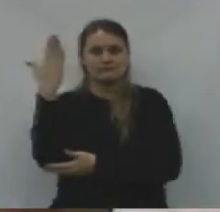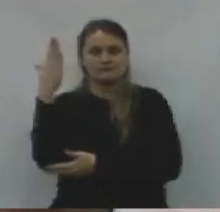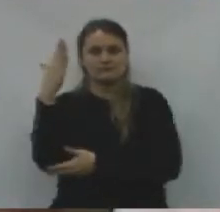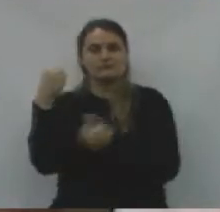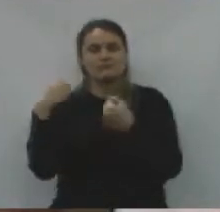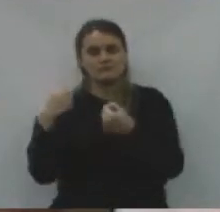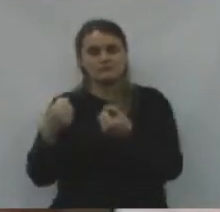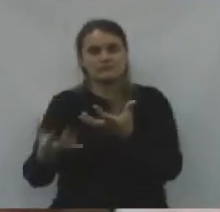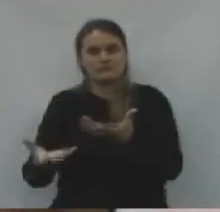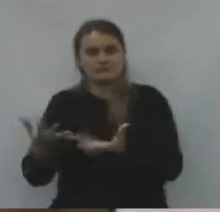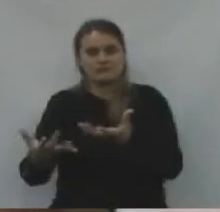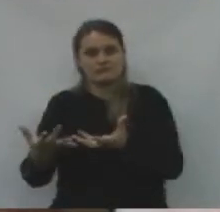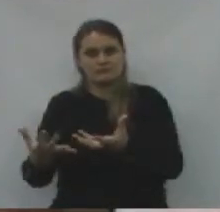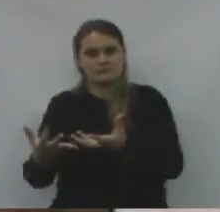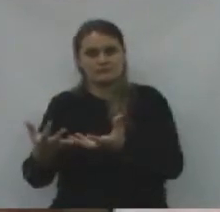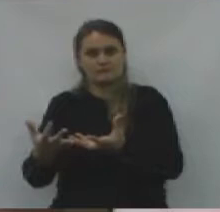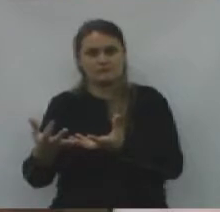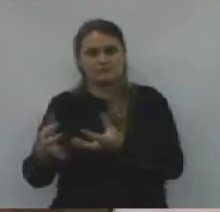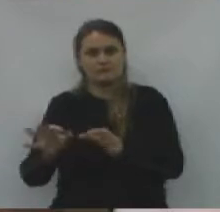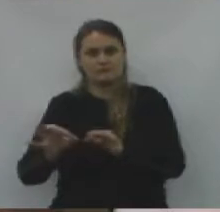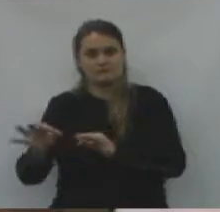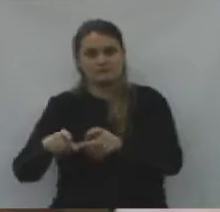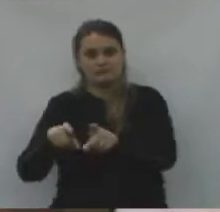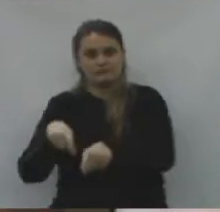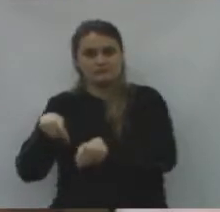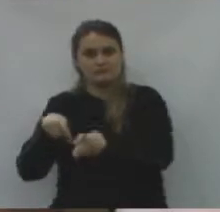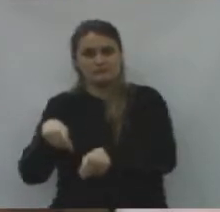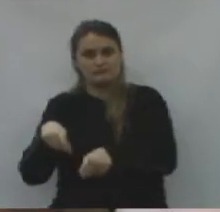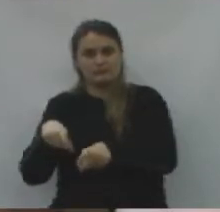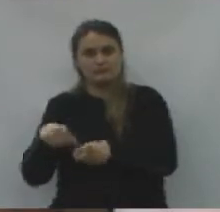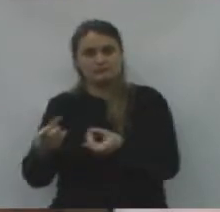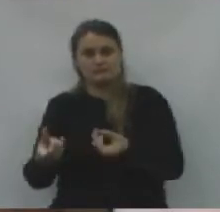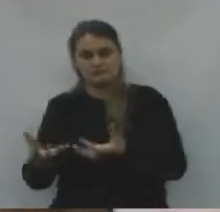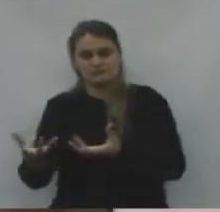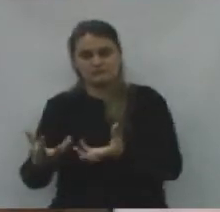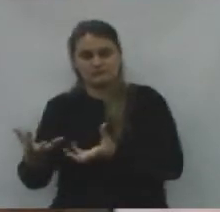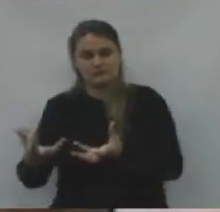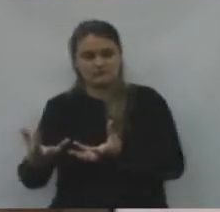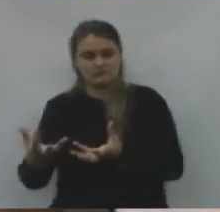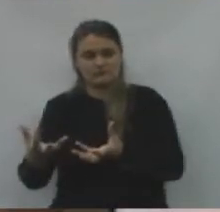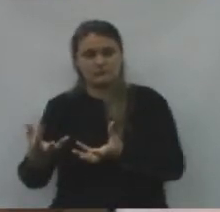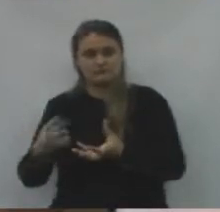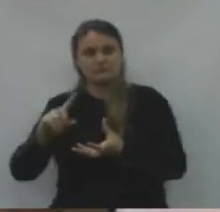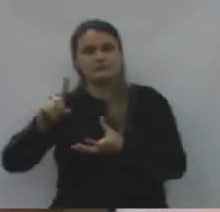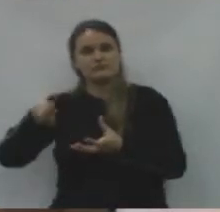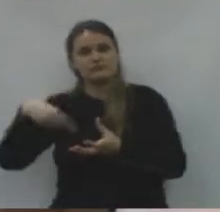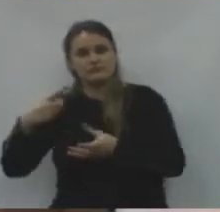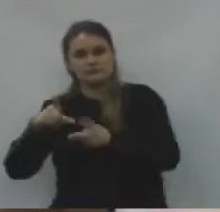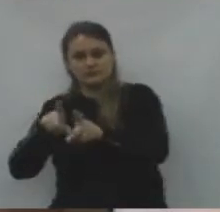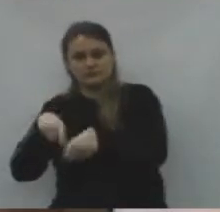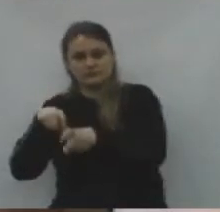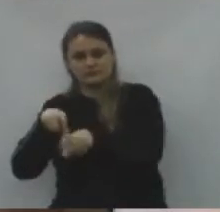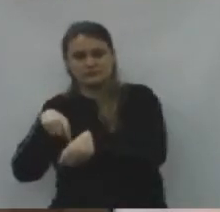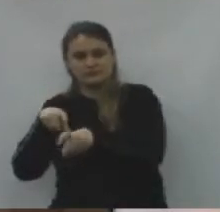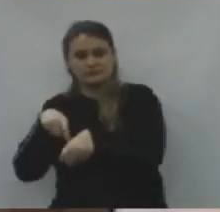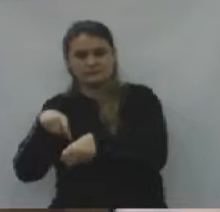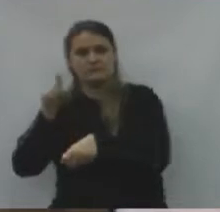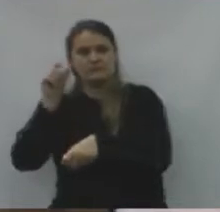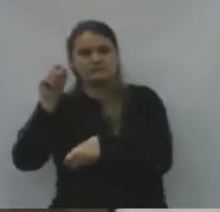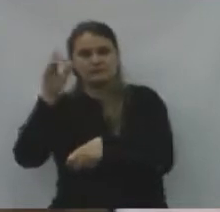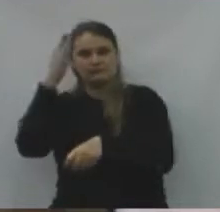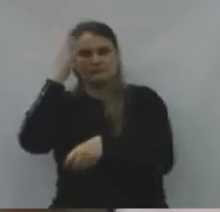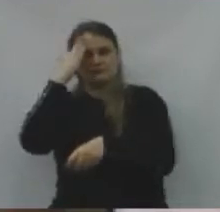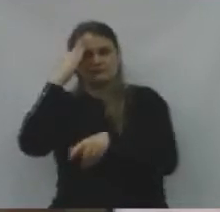queimada leve onde passa fogo numa área mesmo perdida ou já os conhece quem é da área